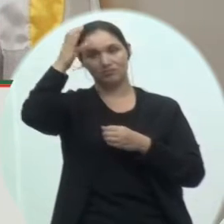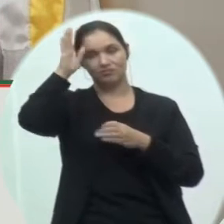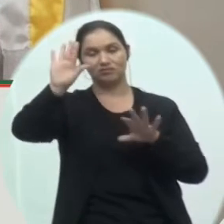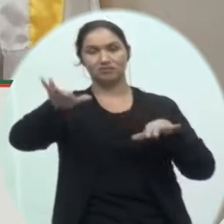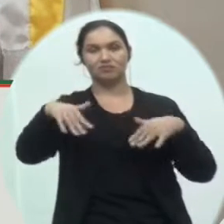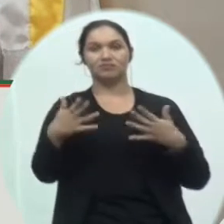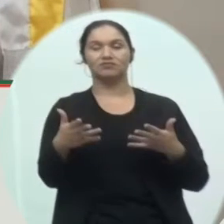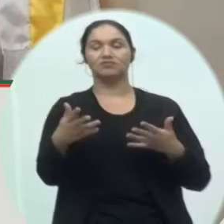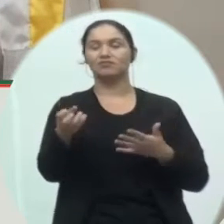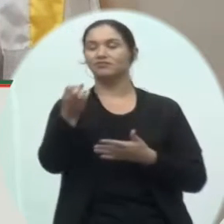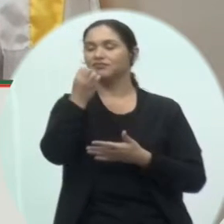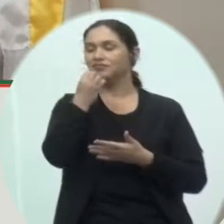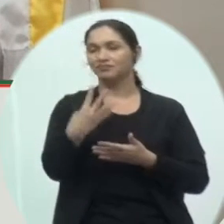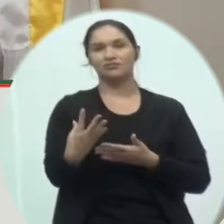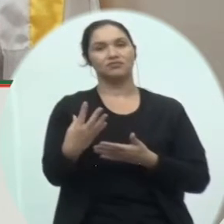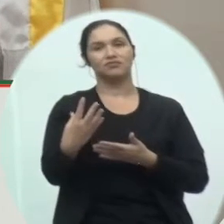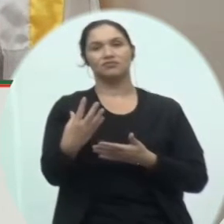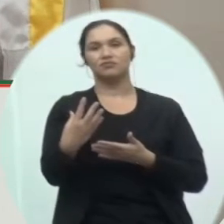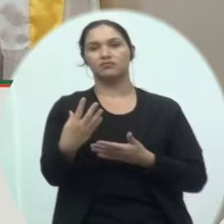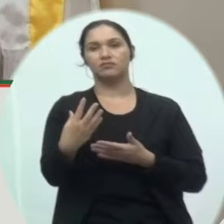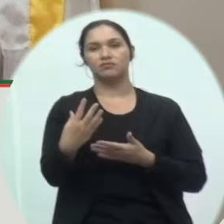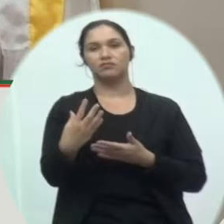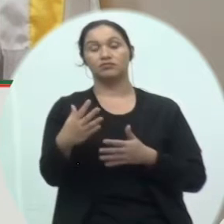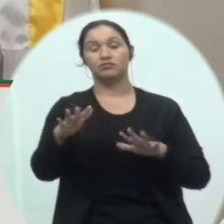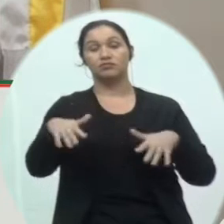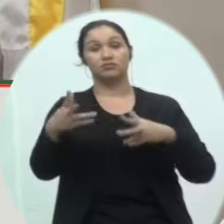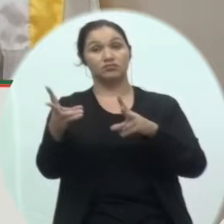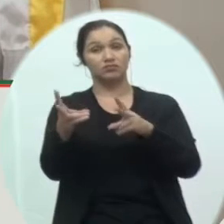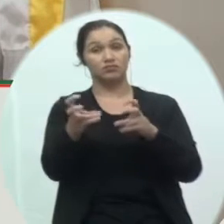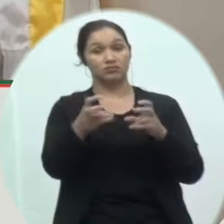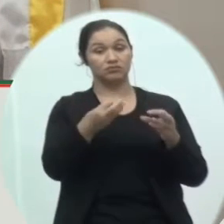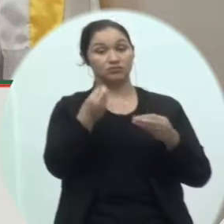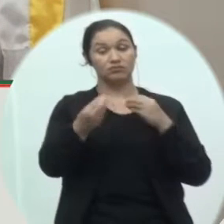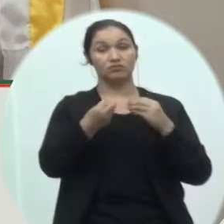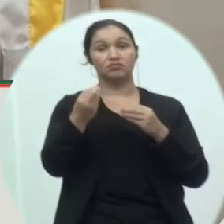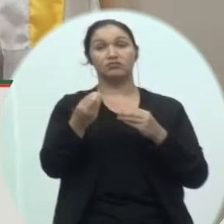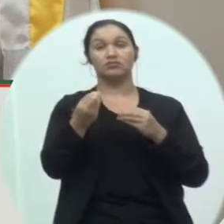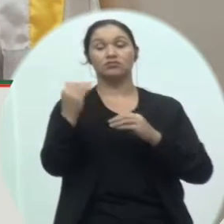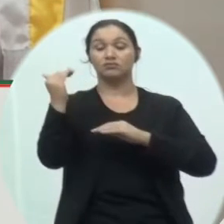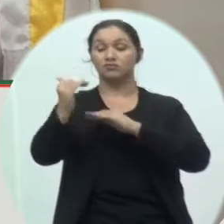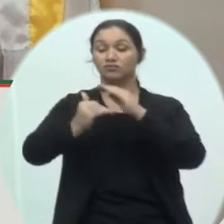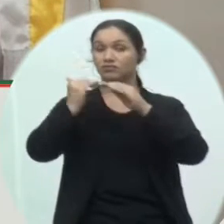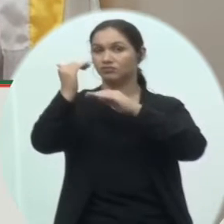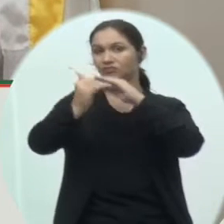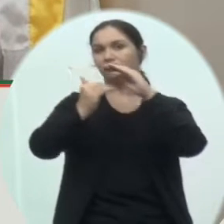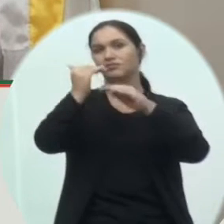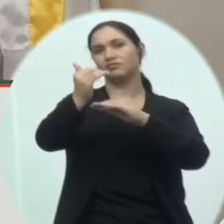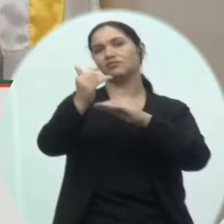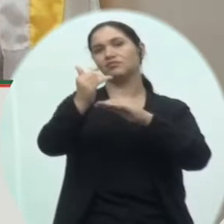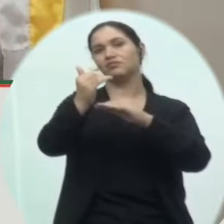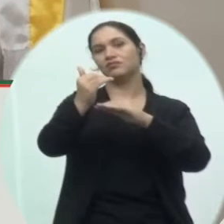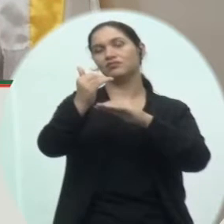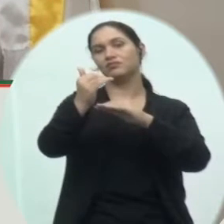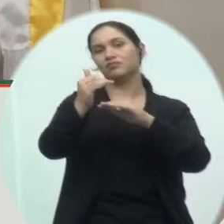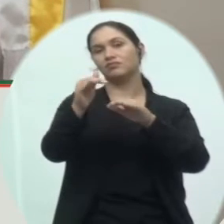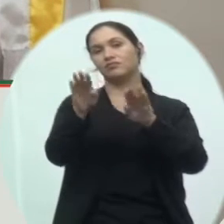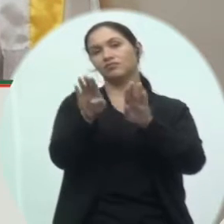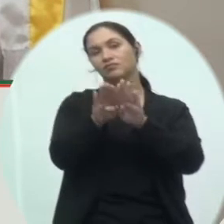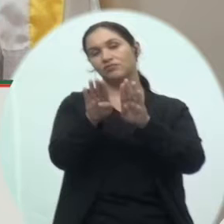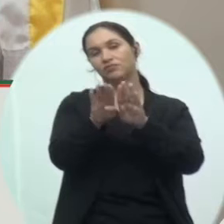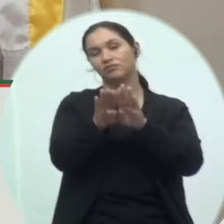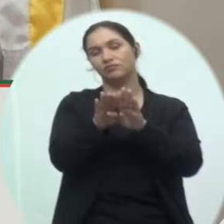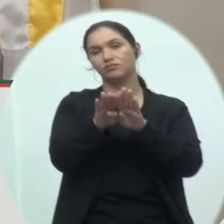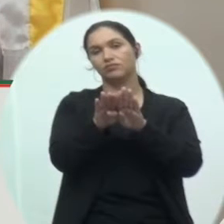Isso é elogiável, ver o crescimento, a expansão do reino de Deus através dessas